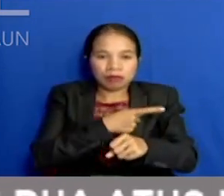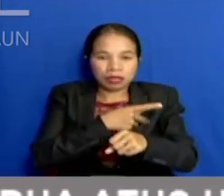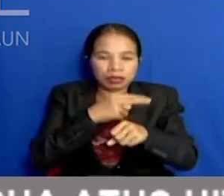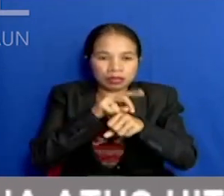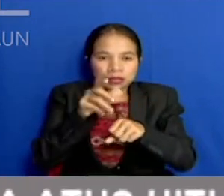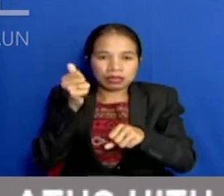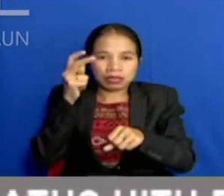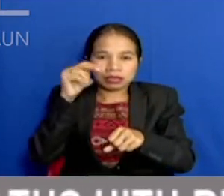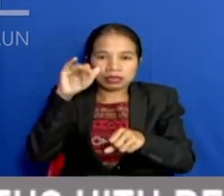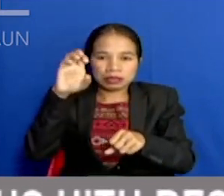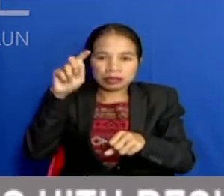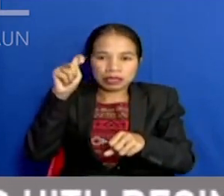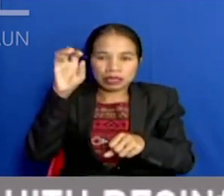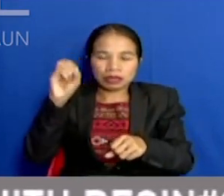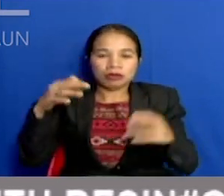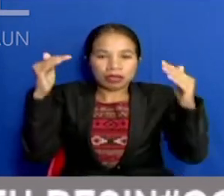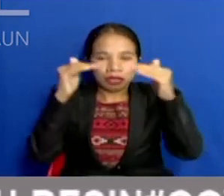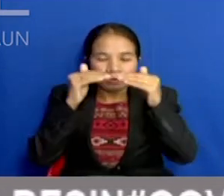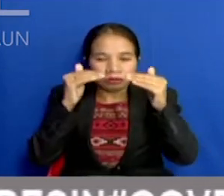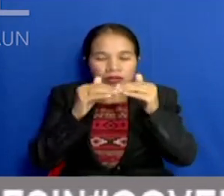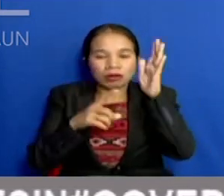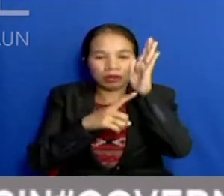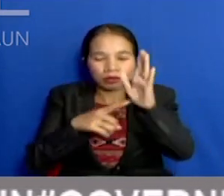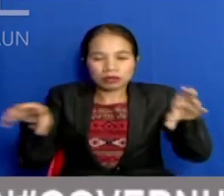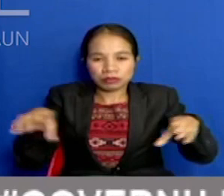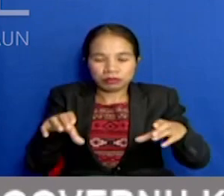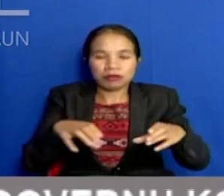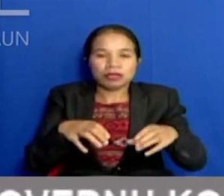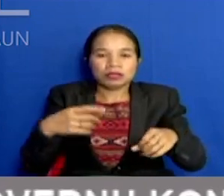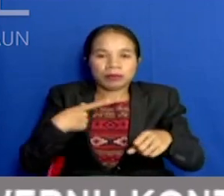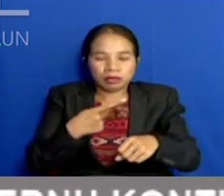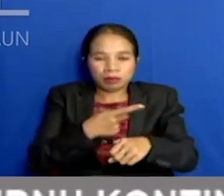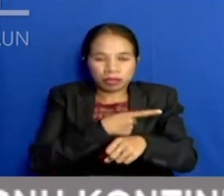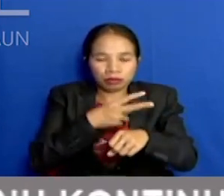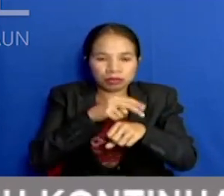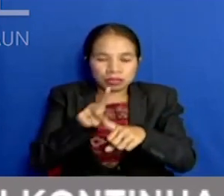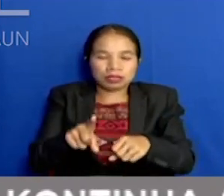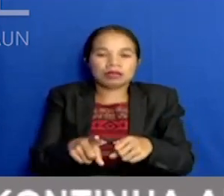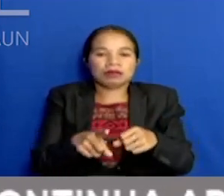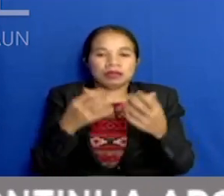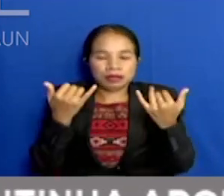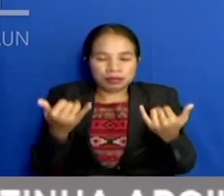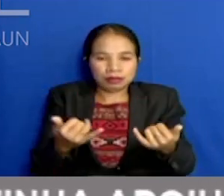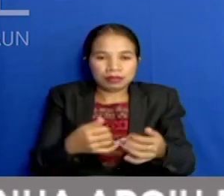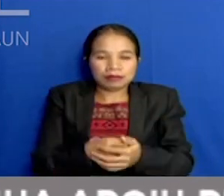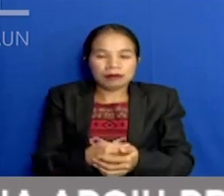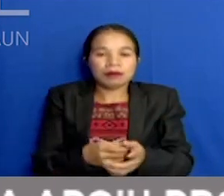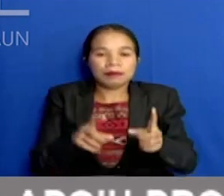Aniceto Guterres Sateten, encontro né, onde relata o funcionamento do órgão legislativo durante né. Mas